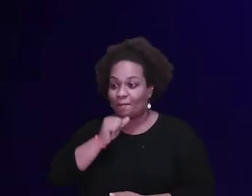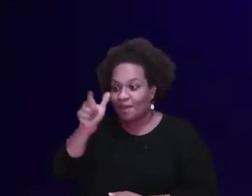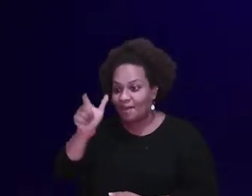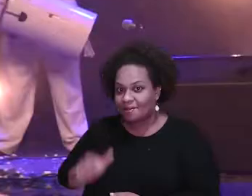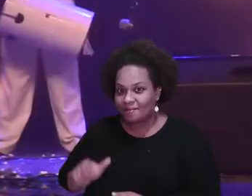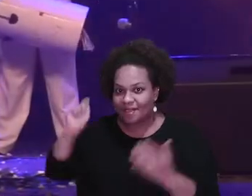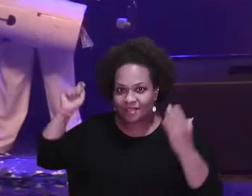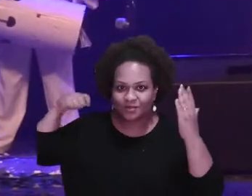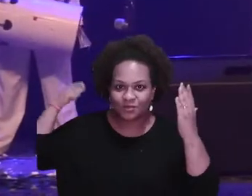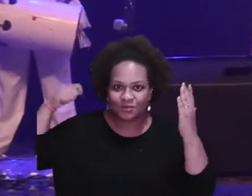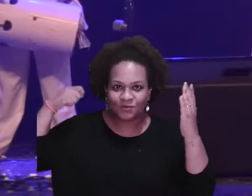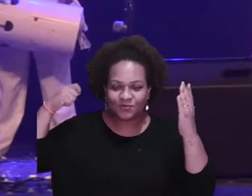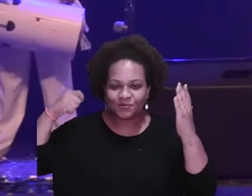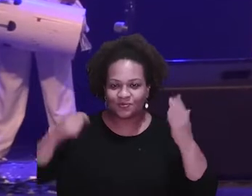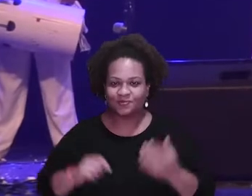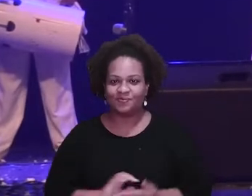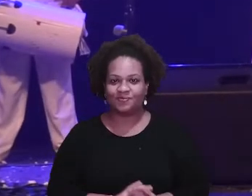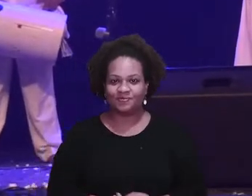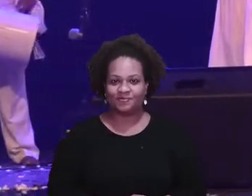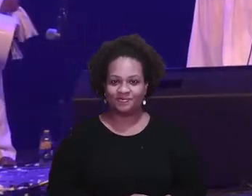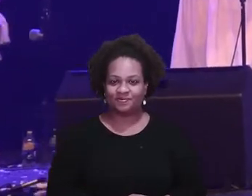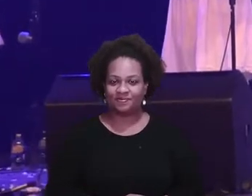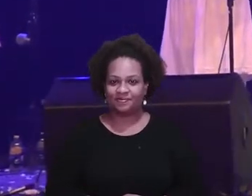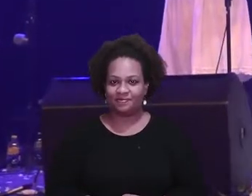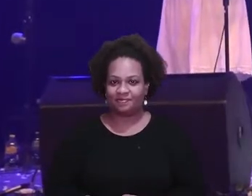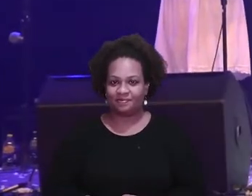a mãe bet21 e